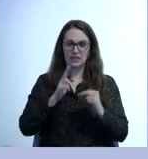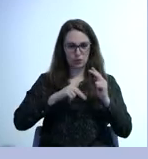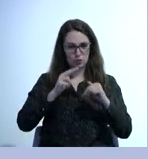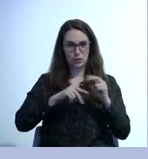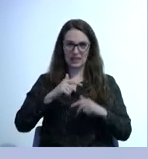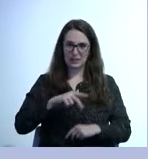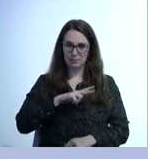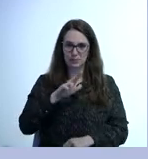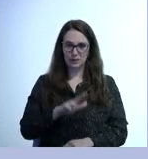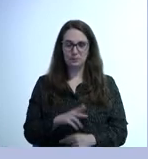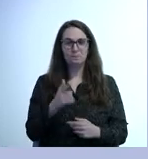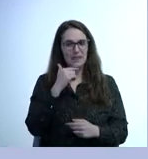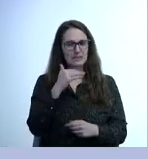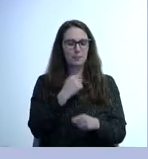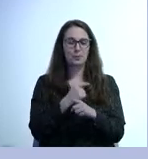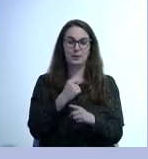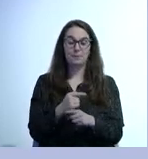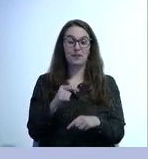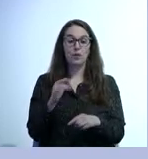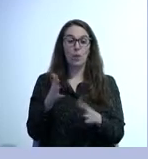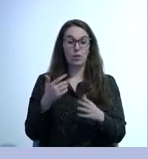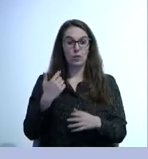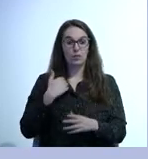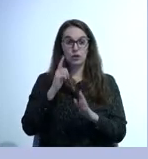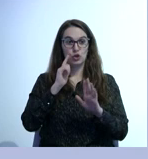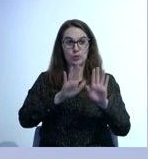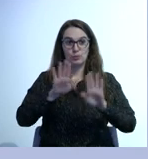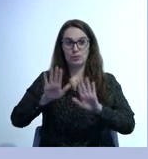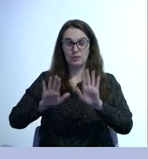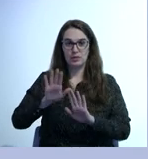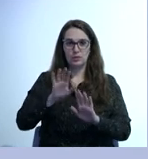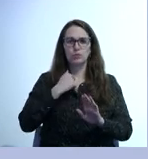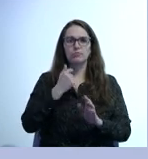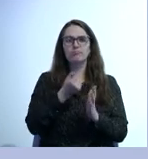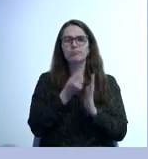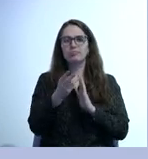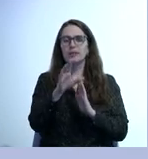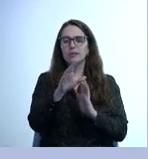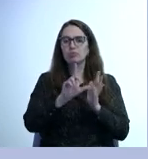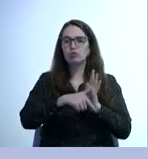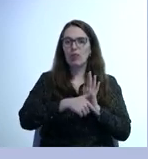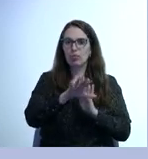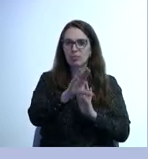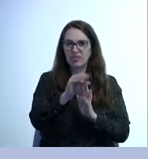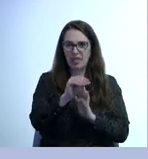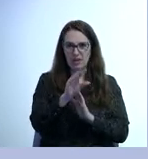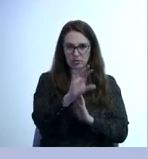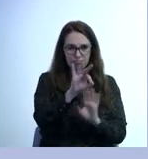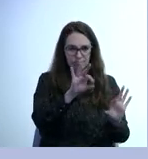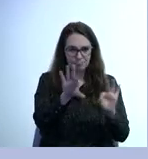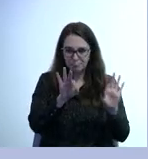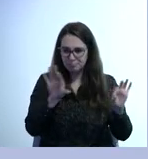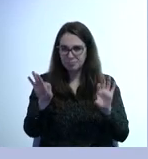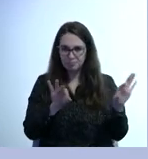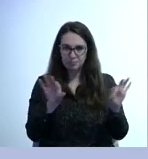bastante curioso, porque quando se começou a montar esta exposição e se escolheram os 10 projetos âncora que estão, vão